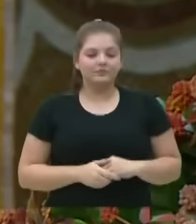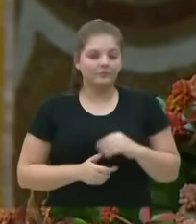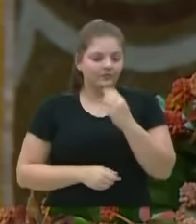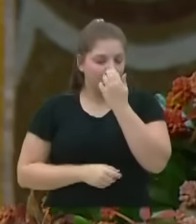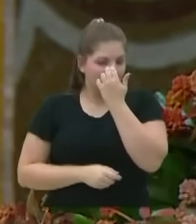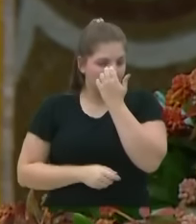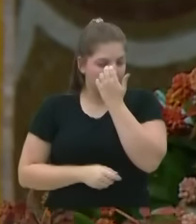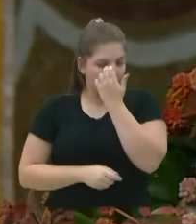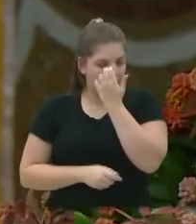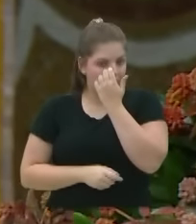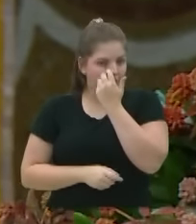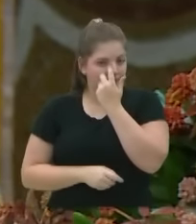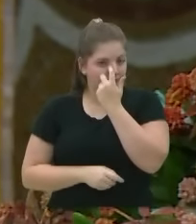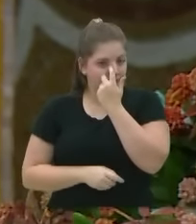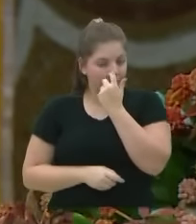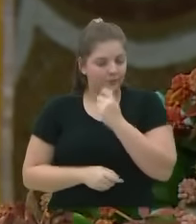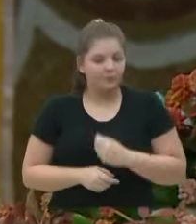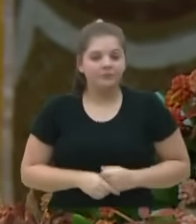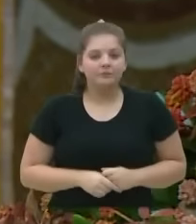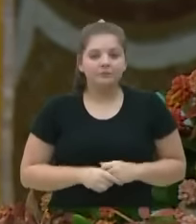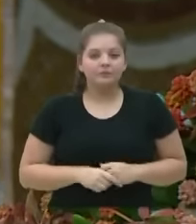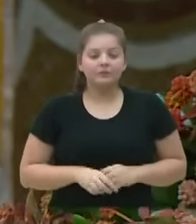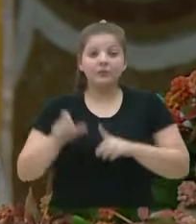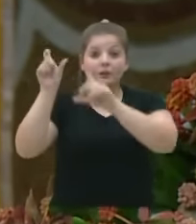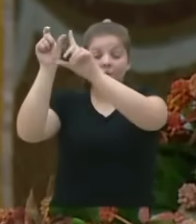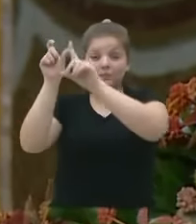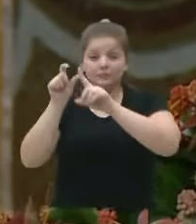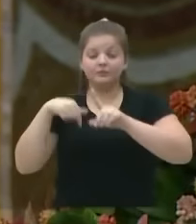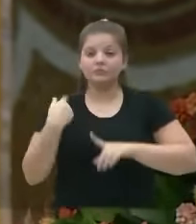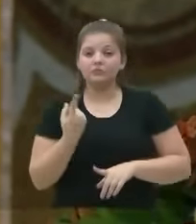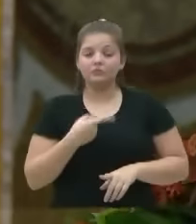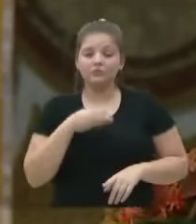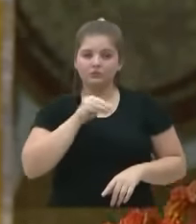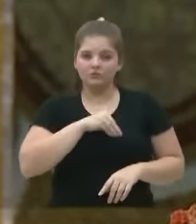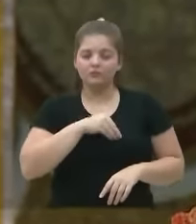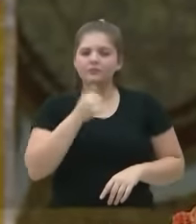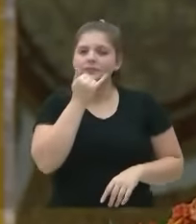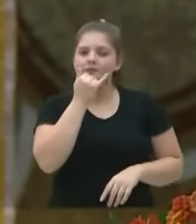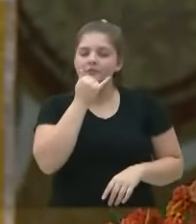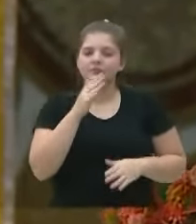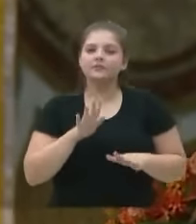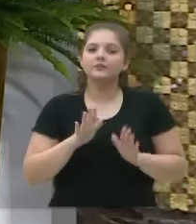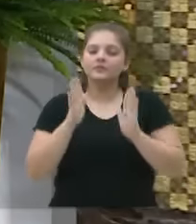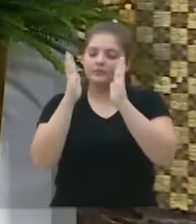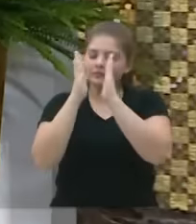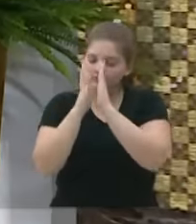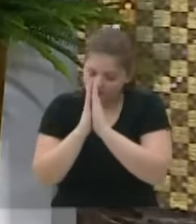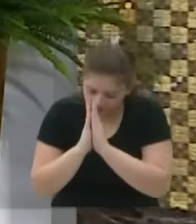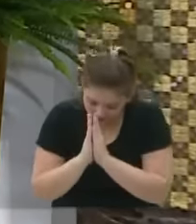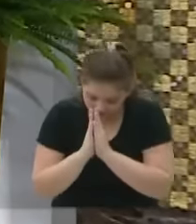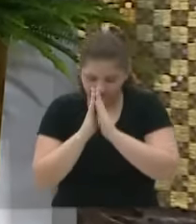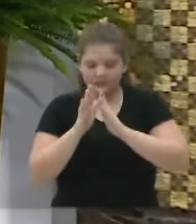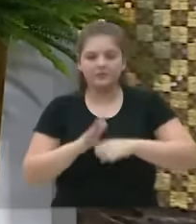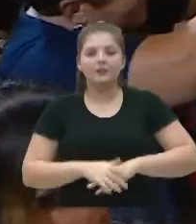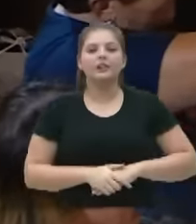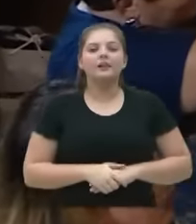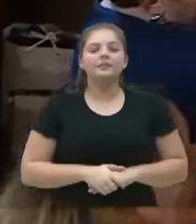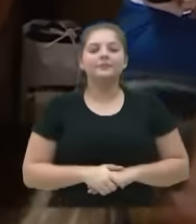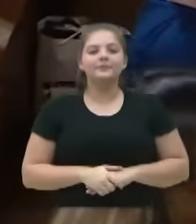Glória a vós, Senhor. Que a palavra de Deus perdoe os nossos pecados.